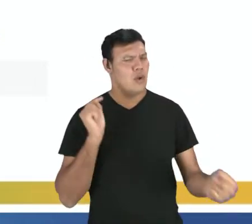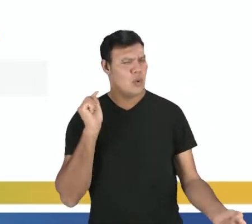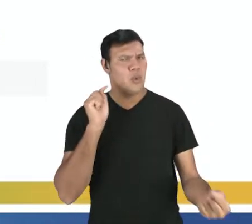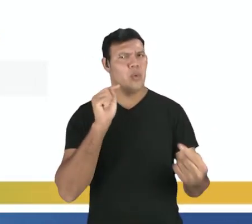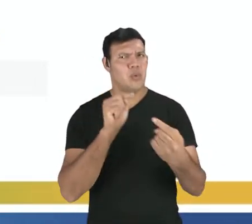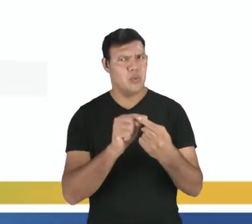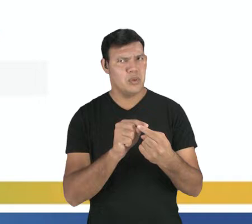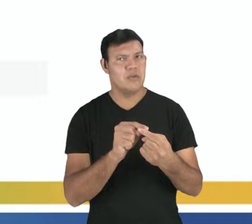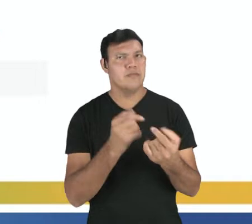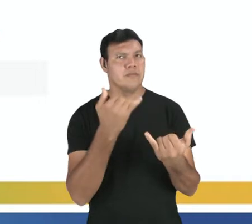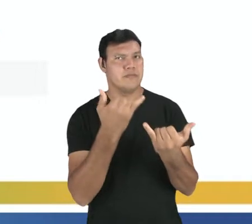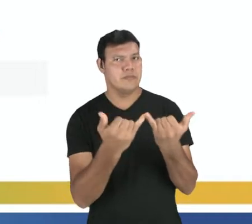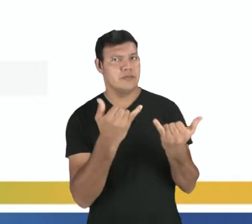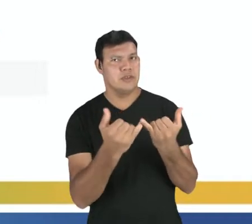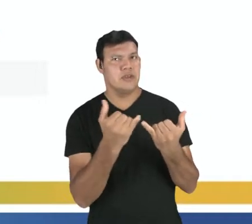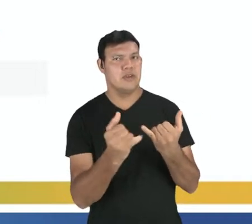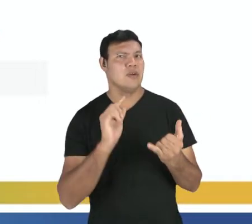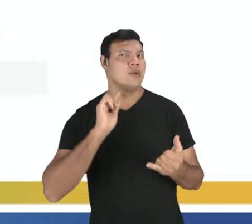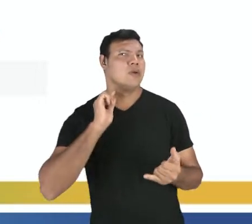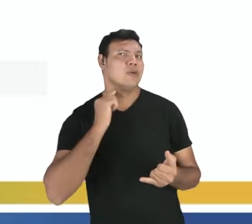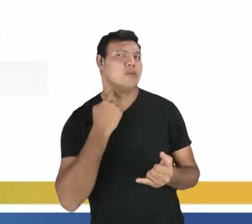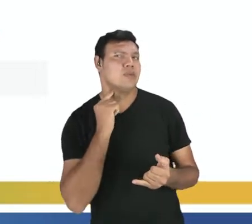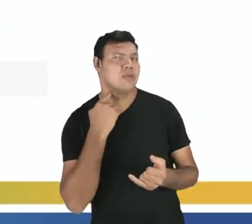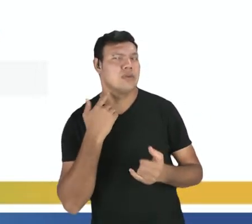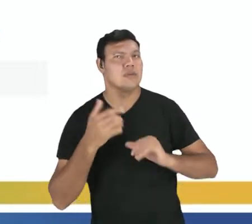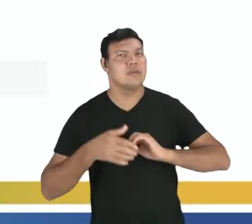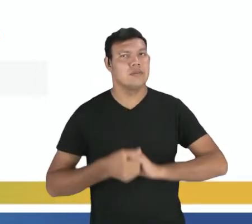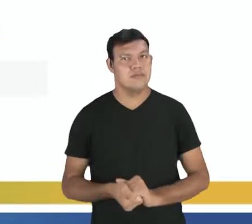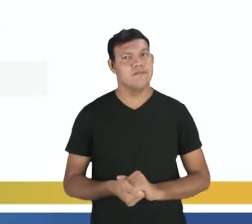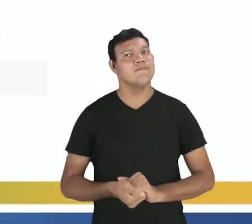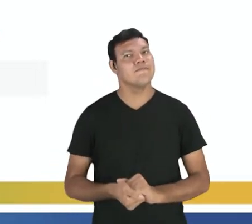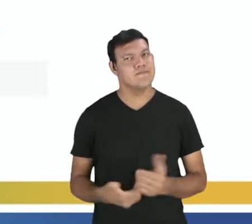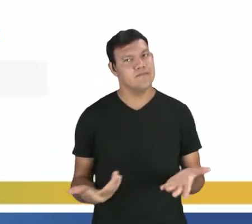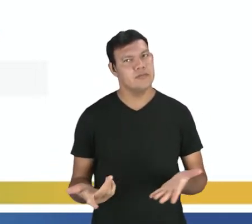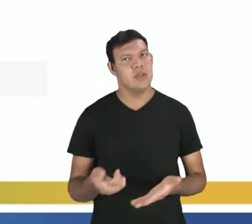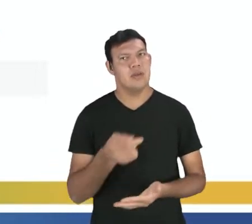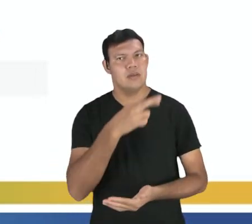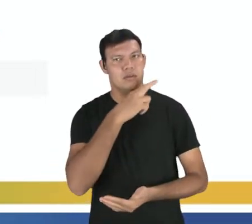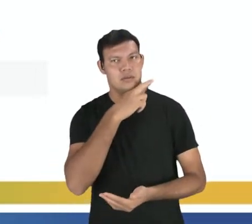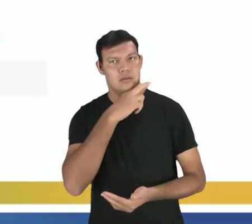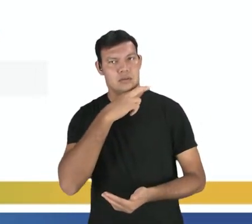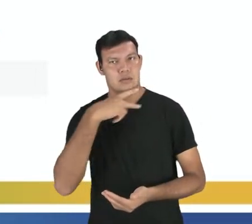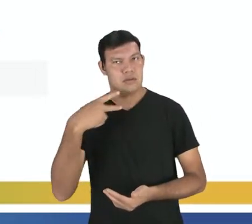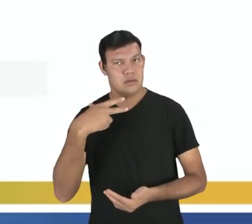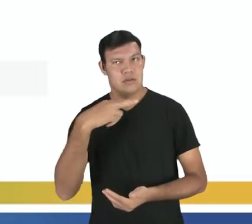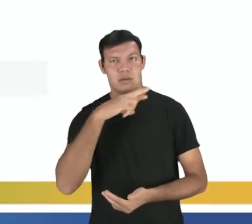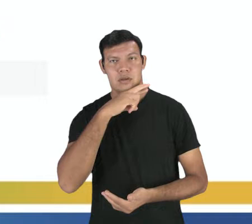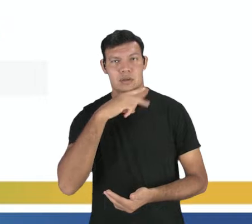Lama não tem nada de claro, então a gente percebe a presença da ironia.